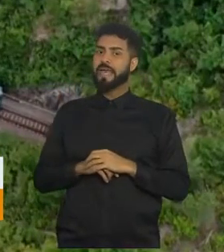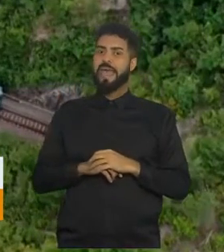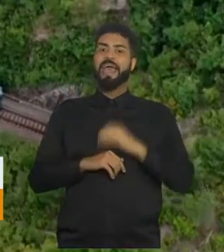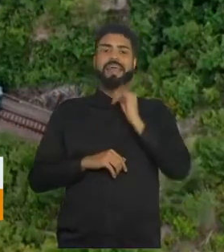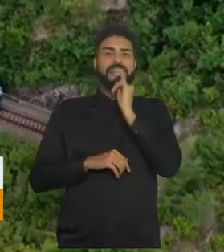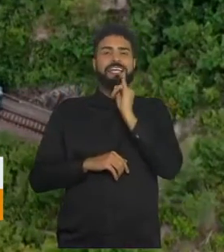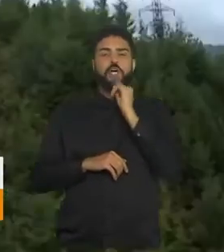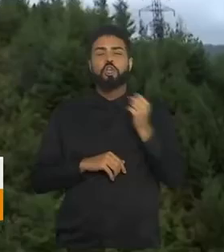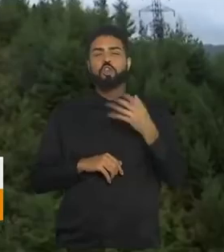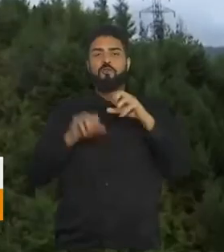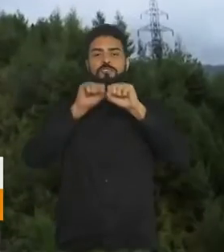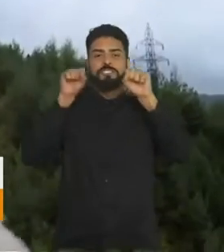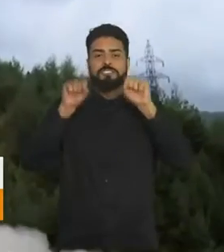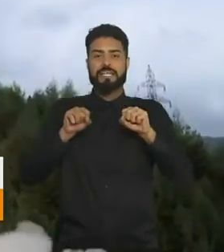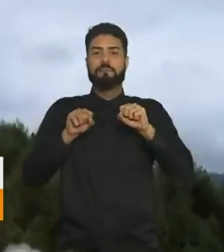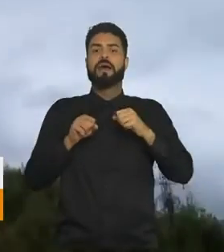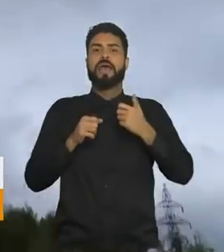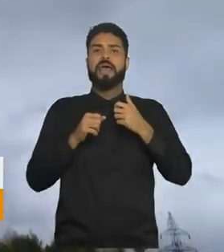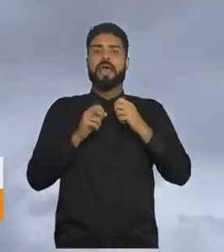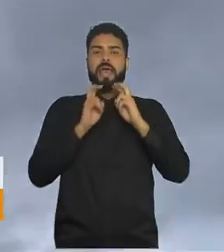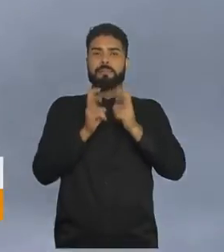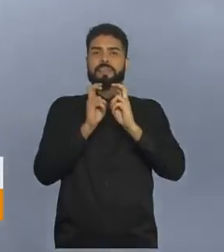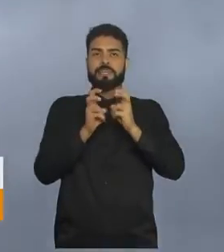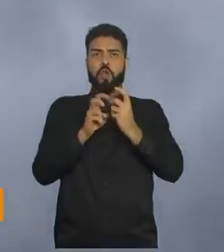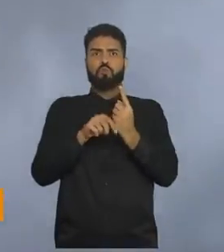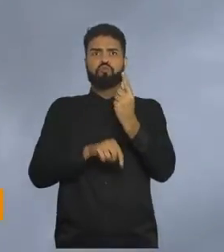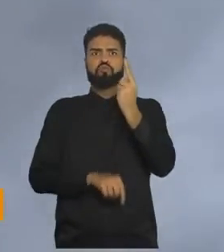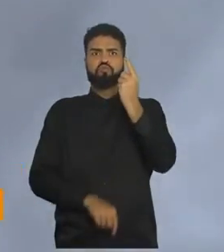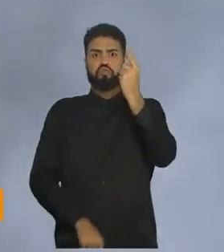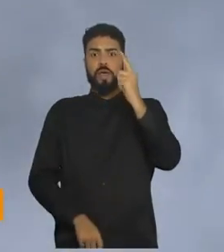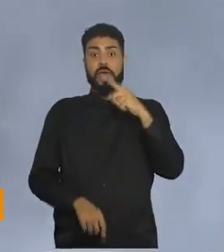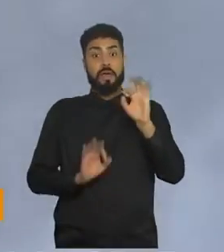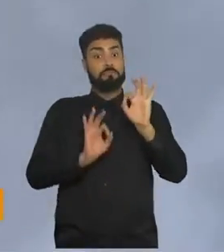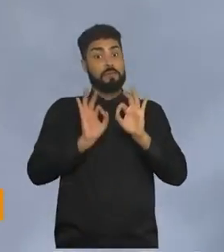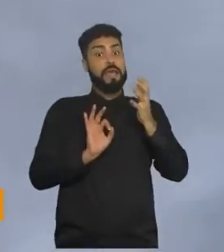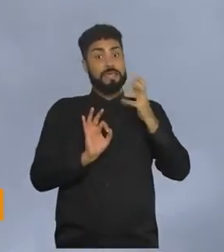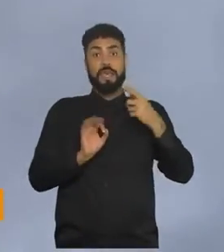novo sistema de mísseis ferroviários, projetado como um contra-ataque